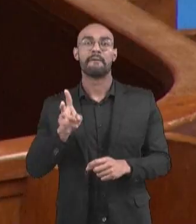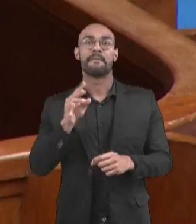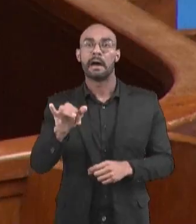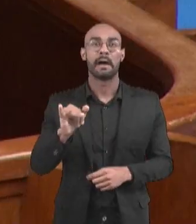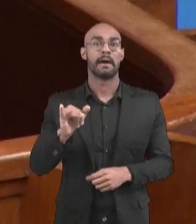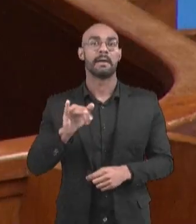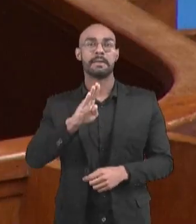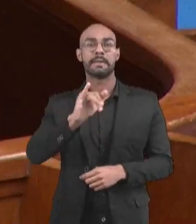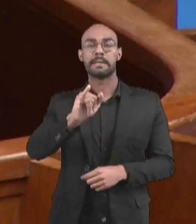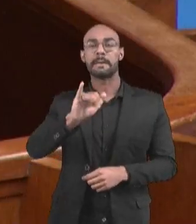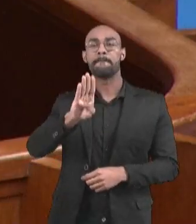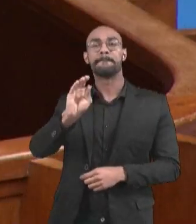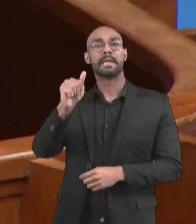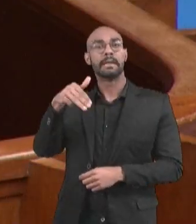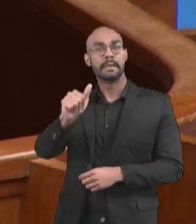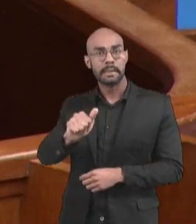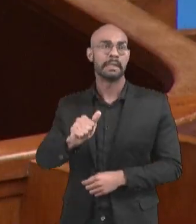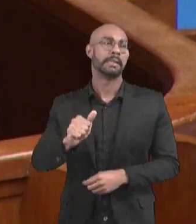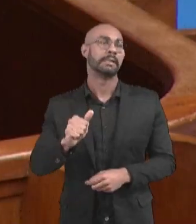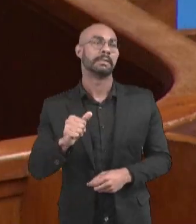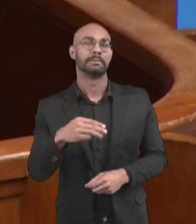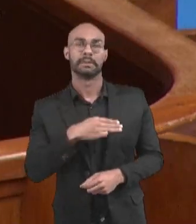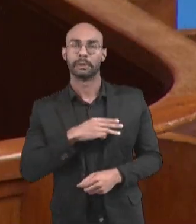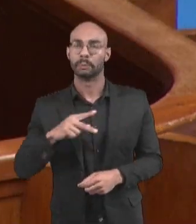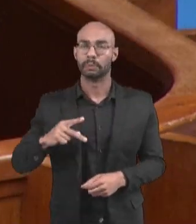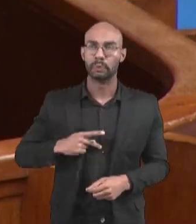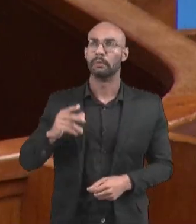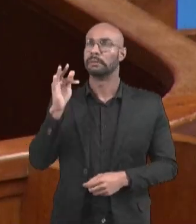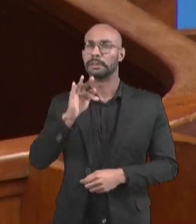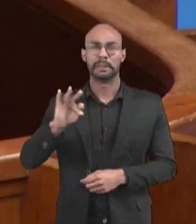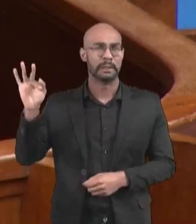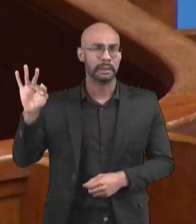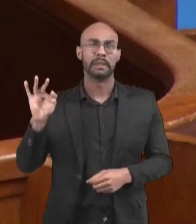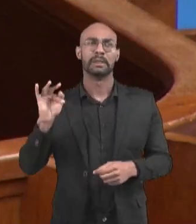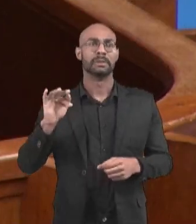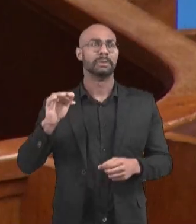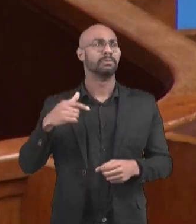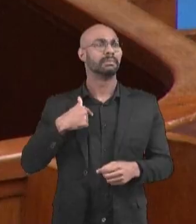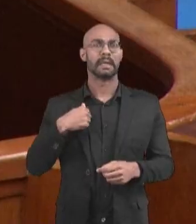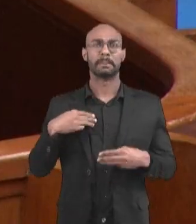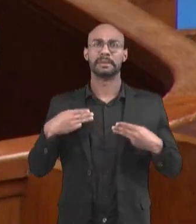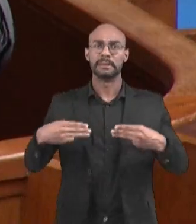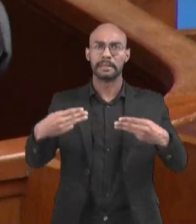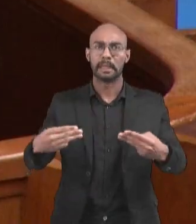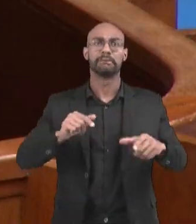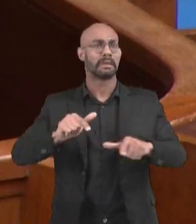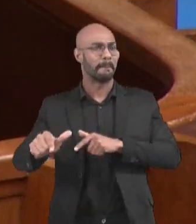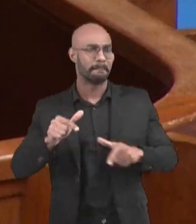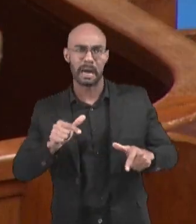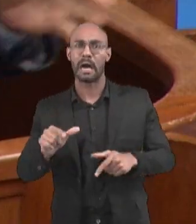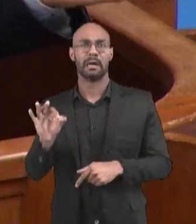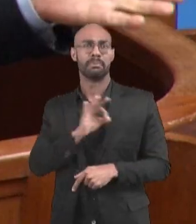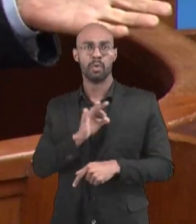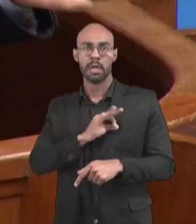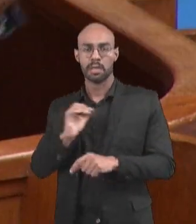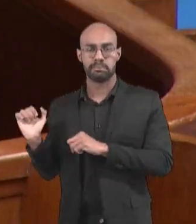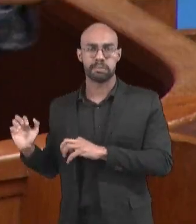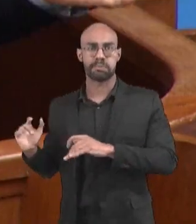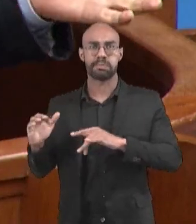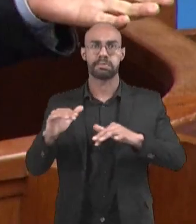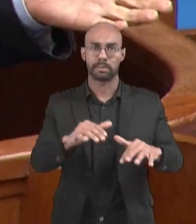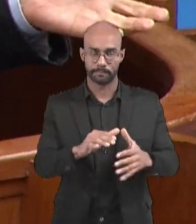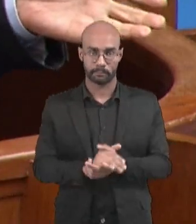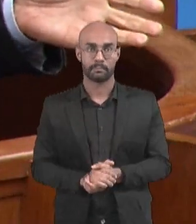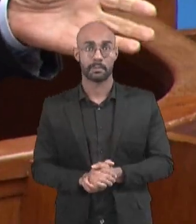vai o Ministério Público Federal, vai o Ministério do Trabalho, vai a polícia, vai todo mundo, como